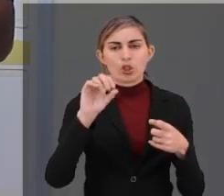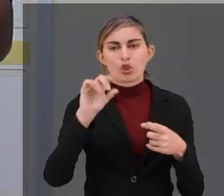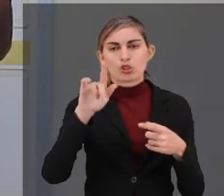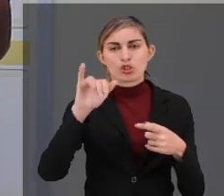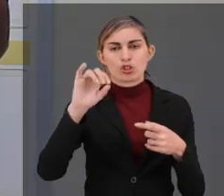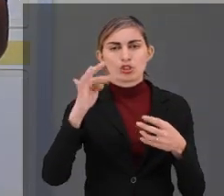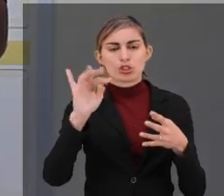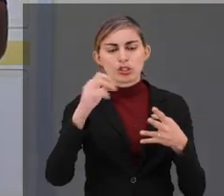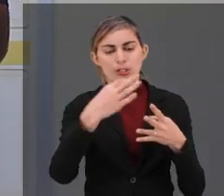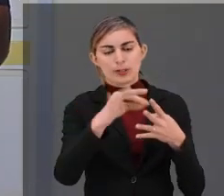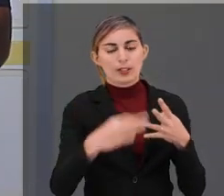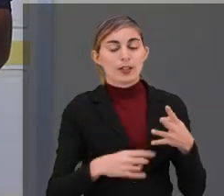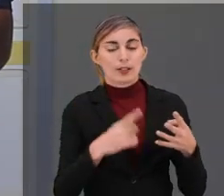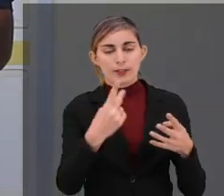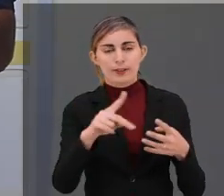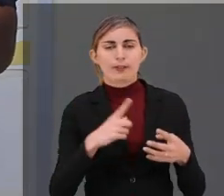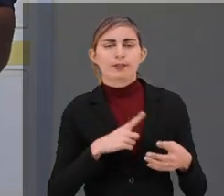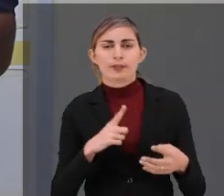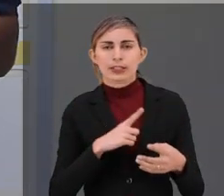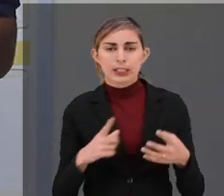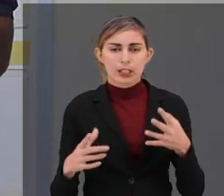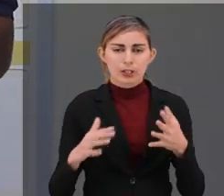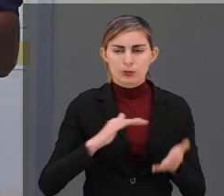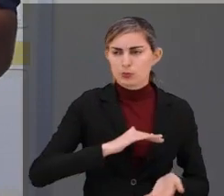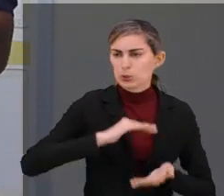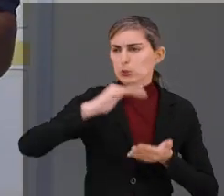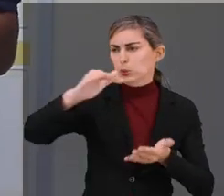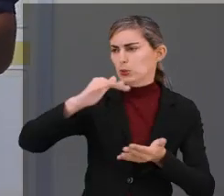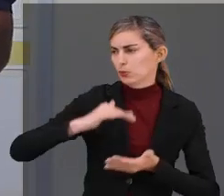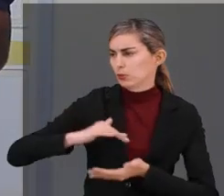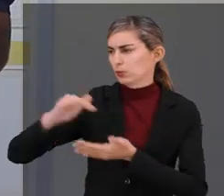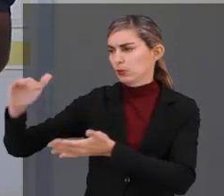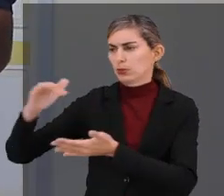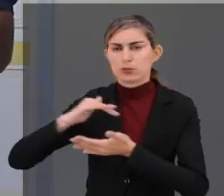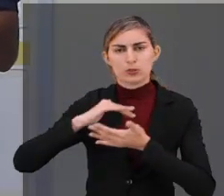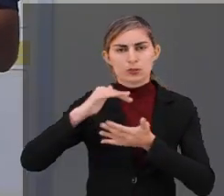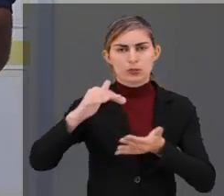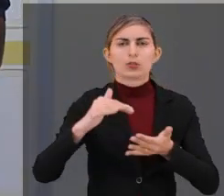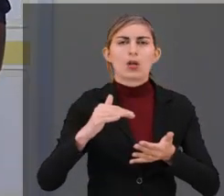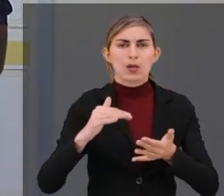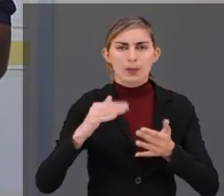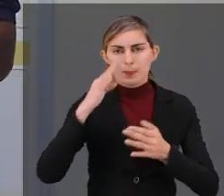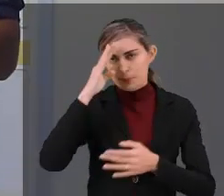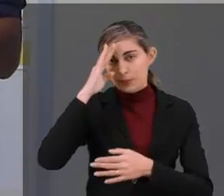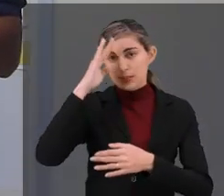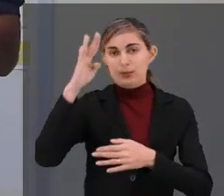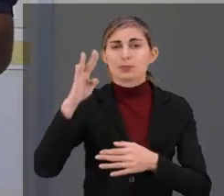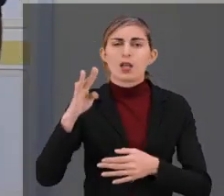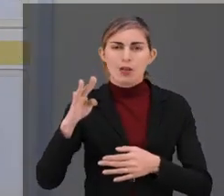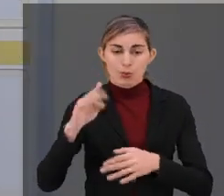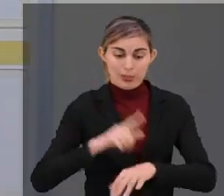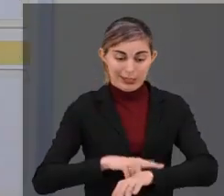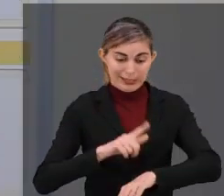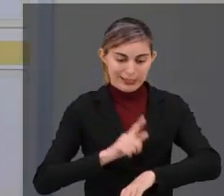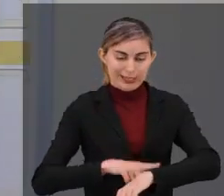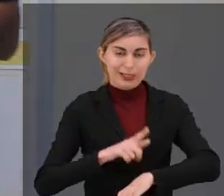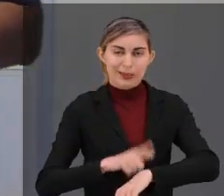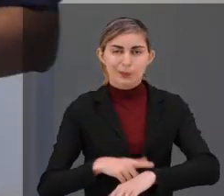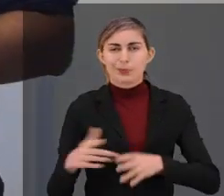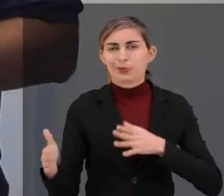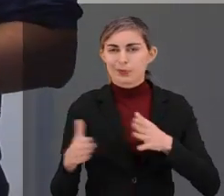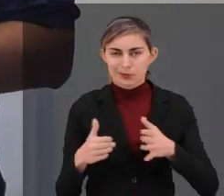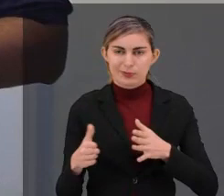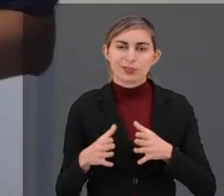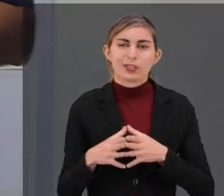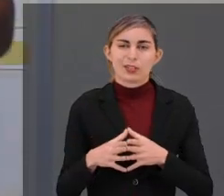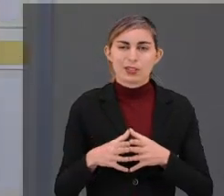tem o transporte e a entrega como ponto principal. A premissa do tempo. Né? É a premissa